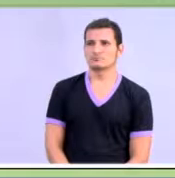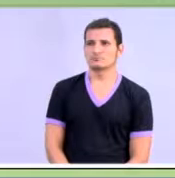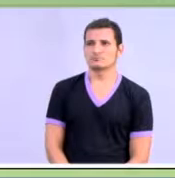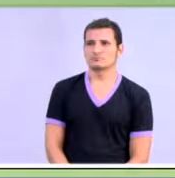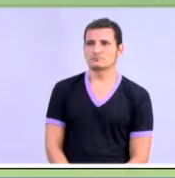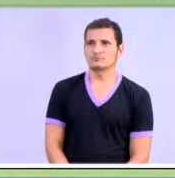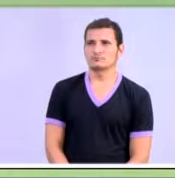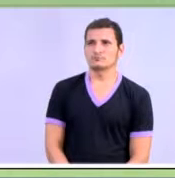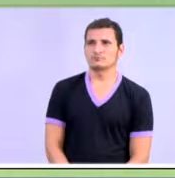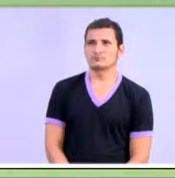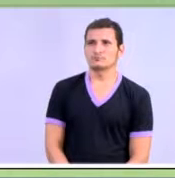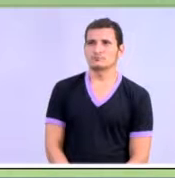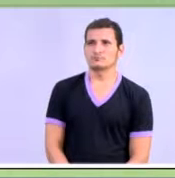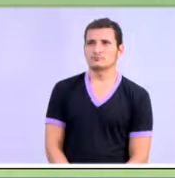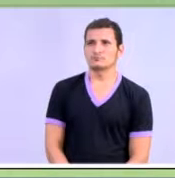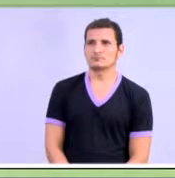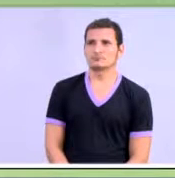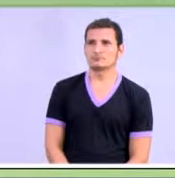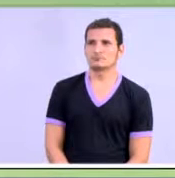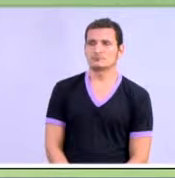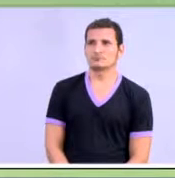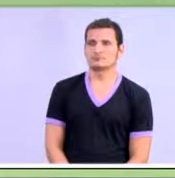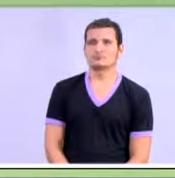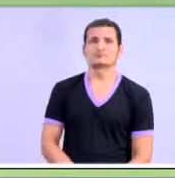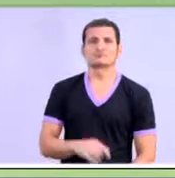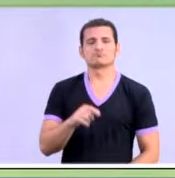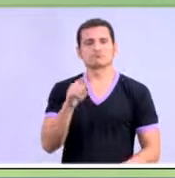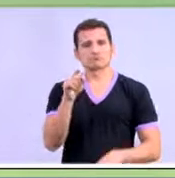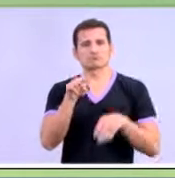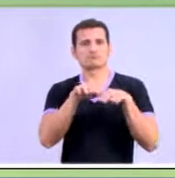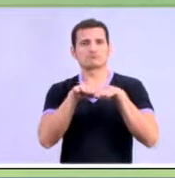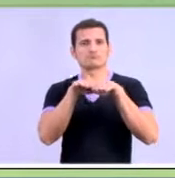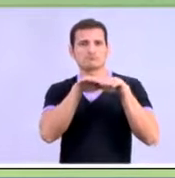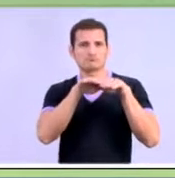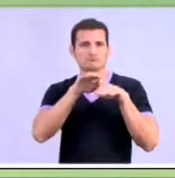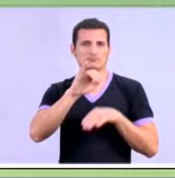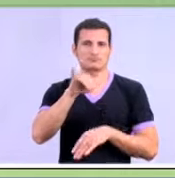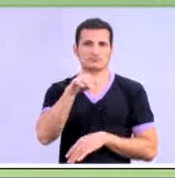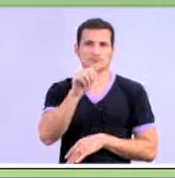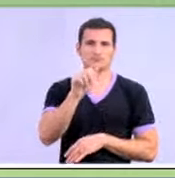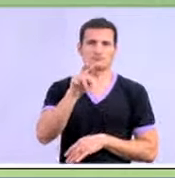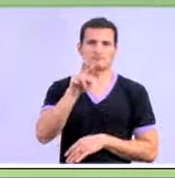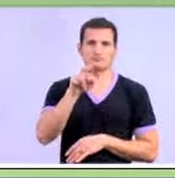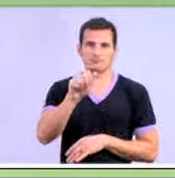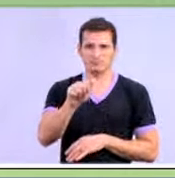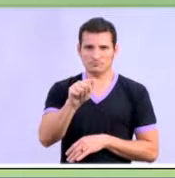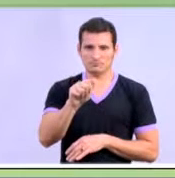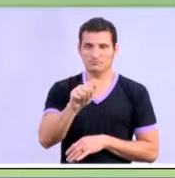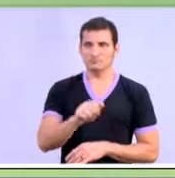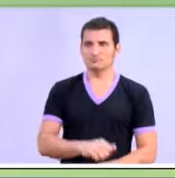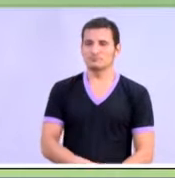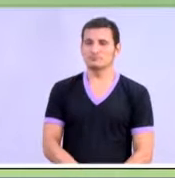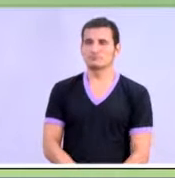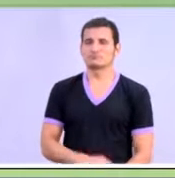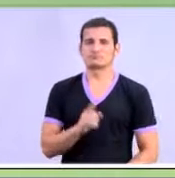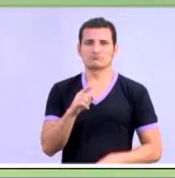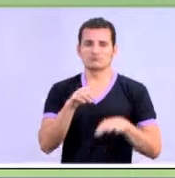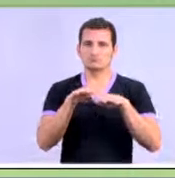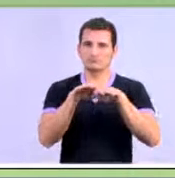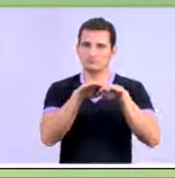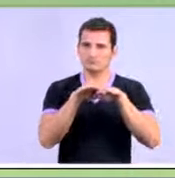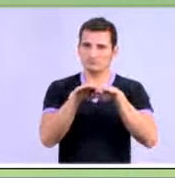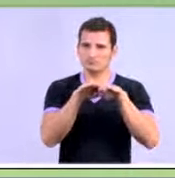teríamos o D e o M maiúsculo, porque é uma nomenclatura padrão do Java. E para que eu segui essa padronização de